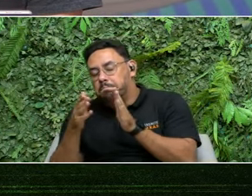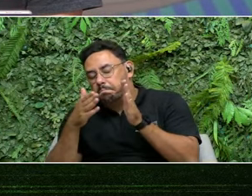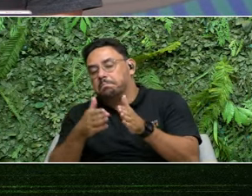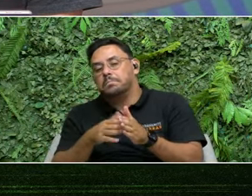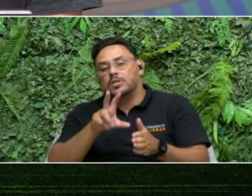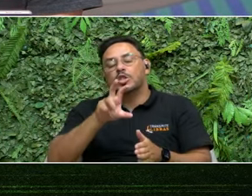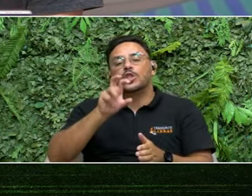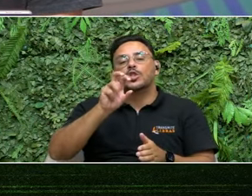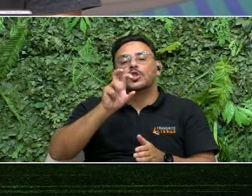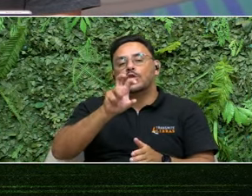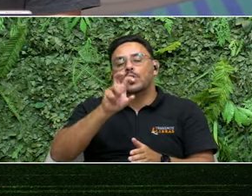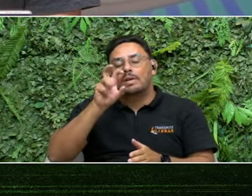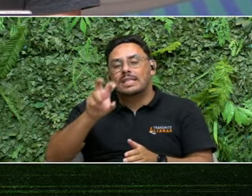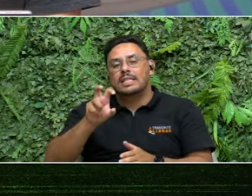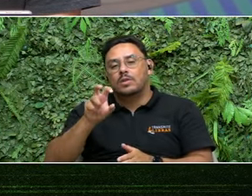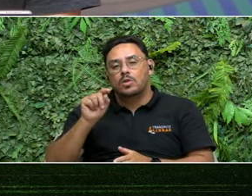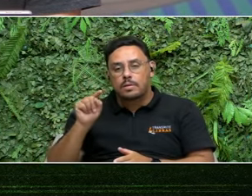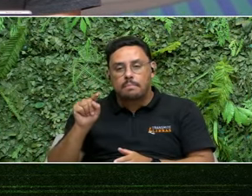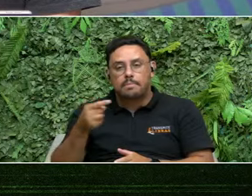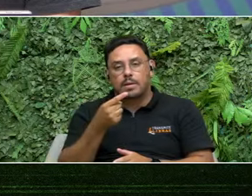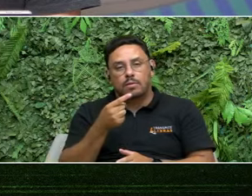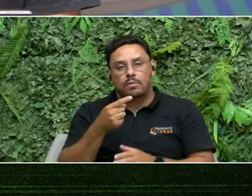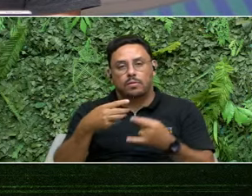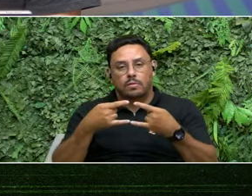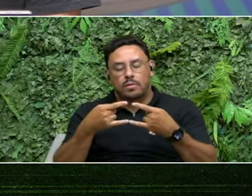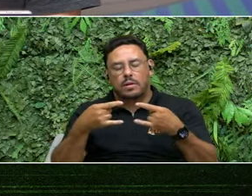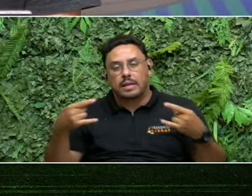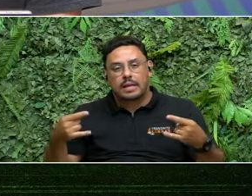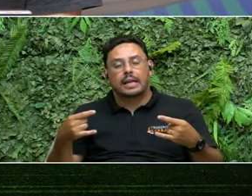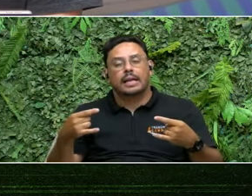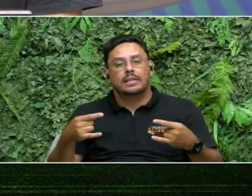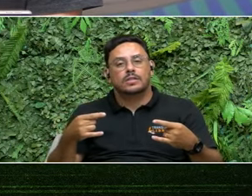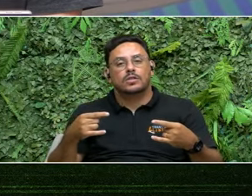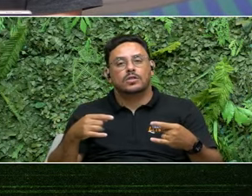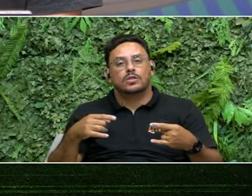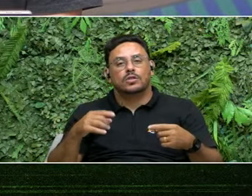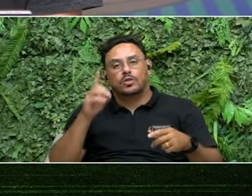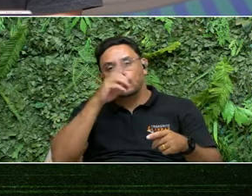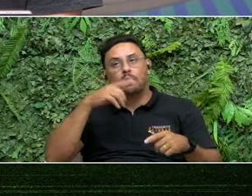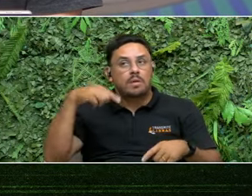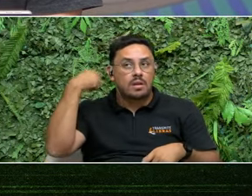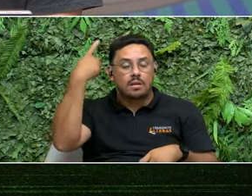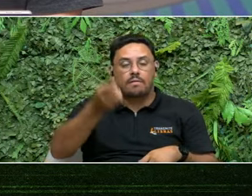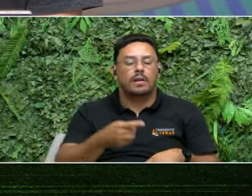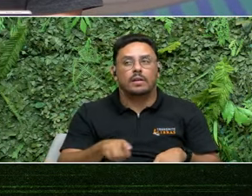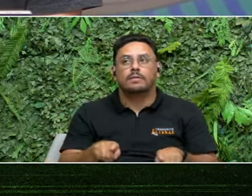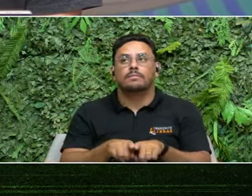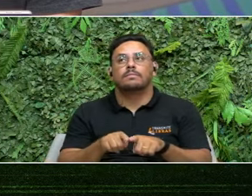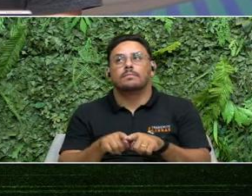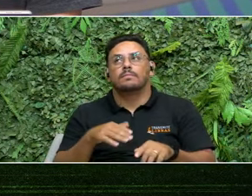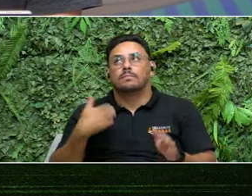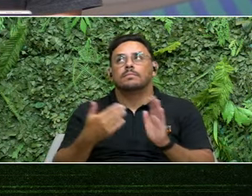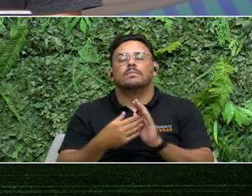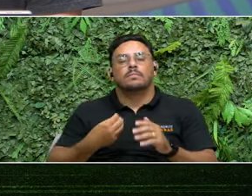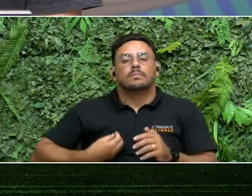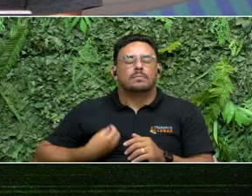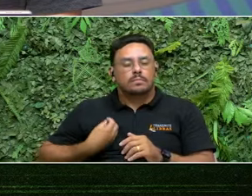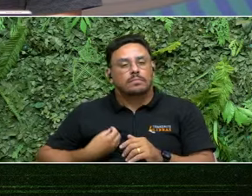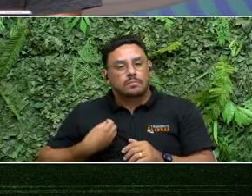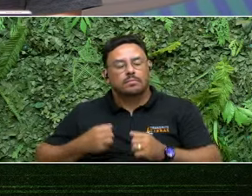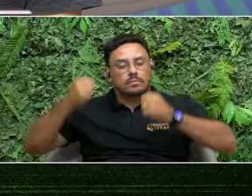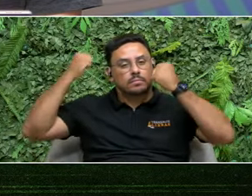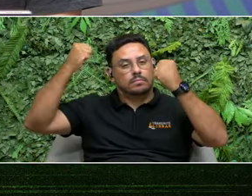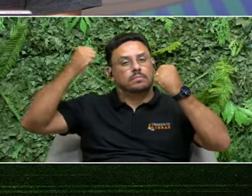casa do 55.000 ingressos vendidos pelo Cruzeiro pro próximo jogo Lembrando que assim como no primeiro jogo somente presença do torcedor